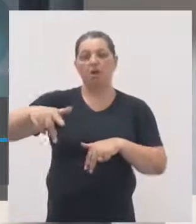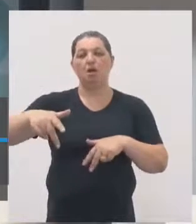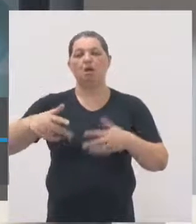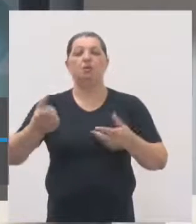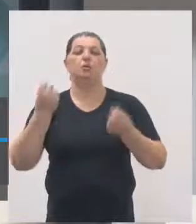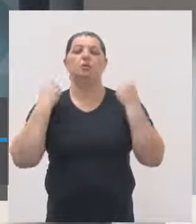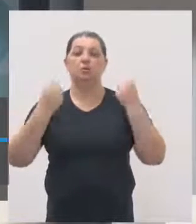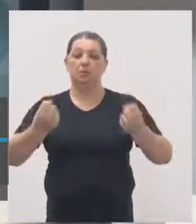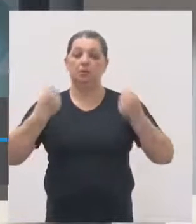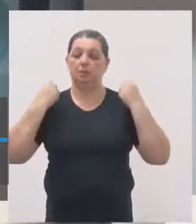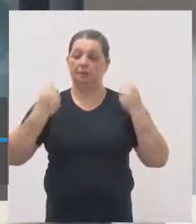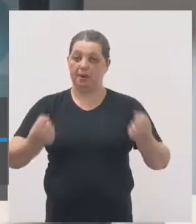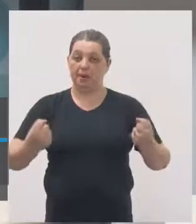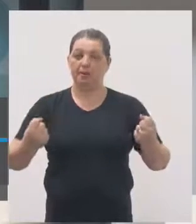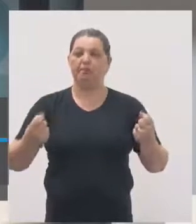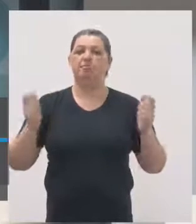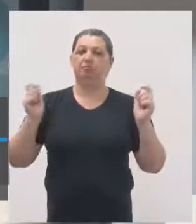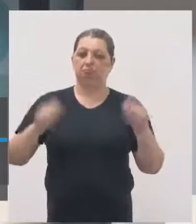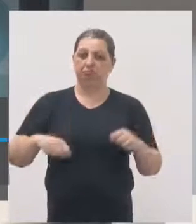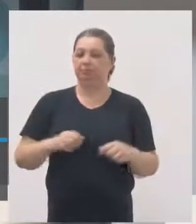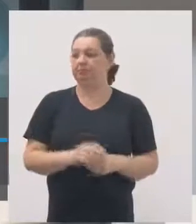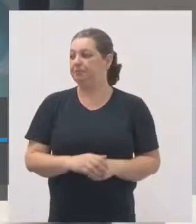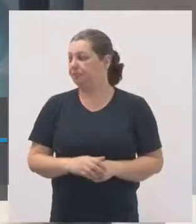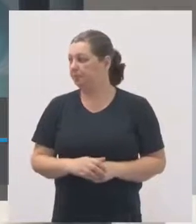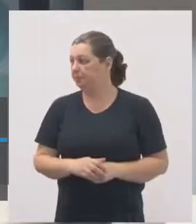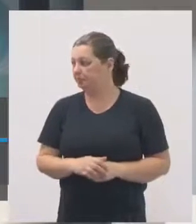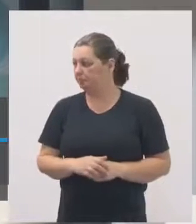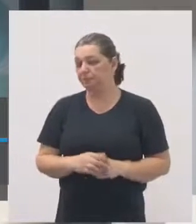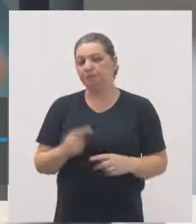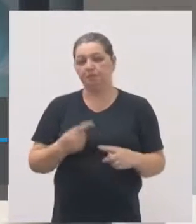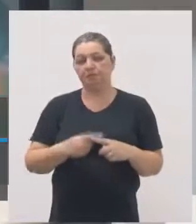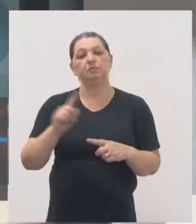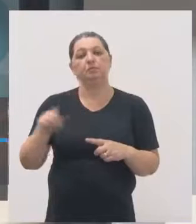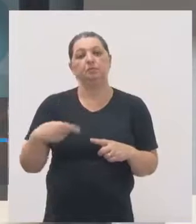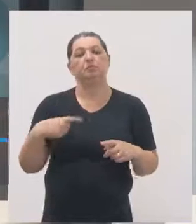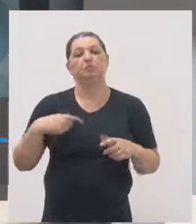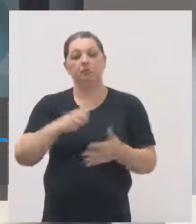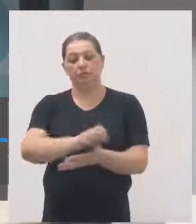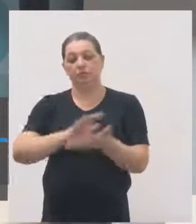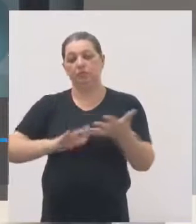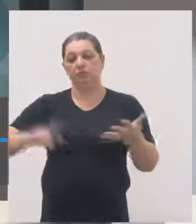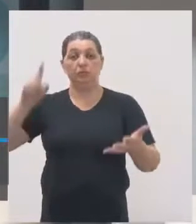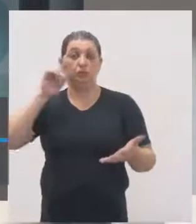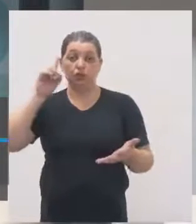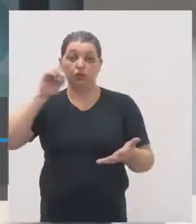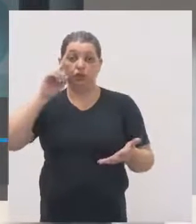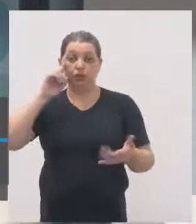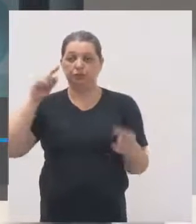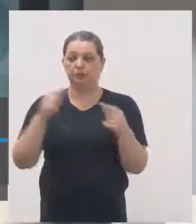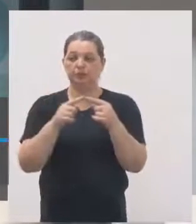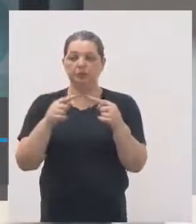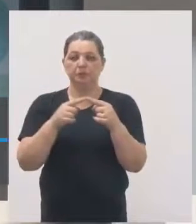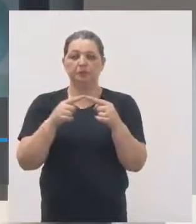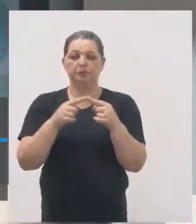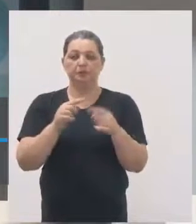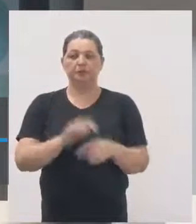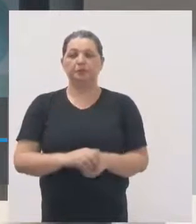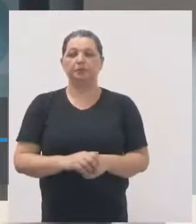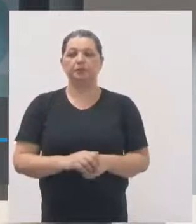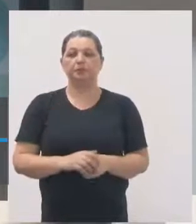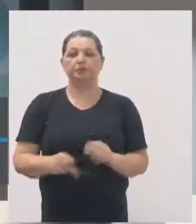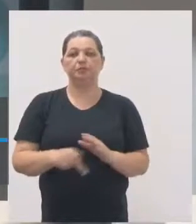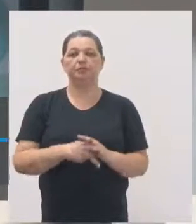exercício físico. Então ele pode casar, né, essas atividades do dia a dia com o conteúdo